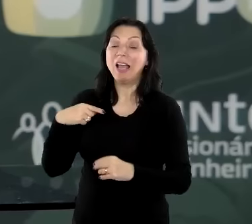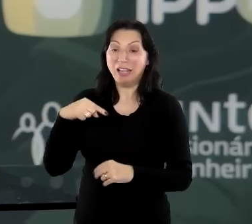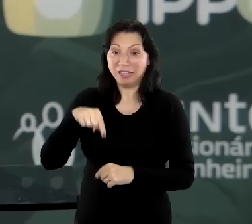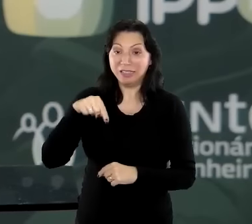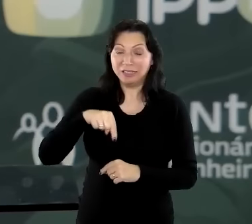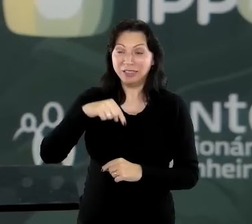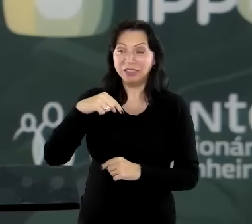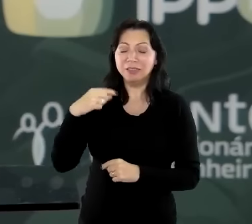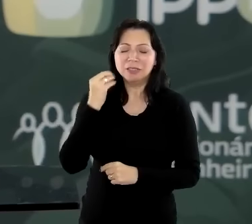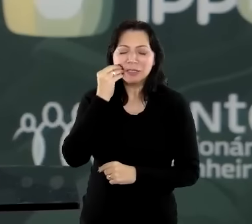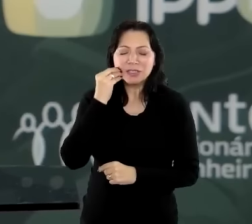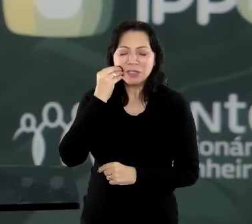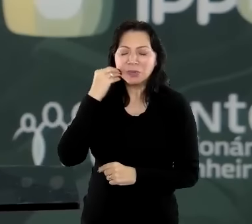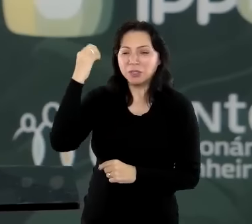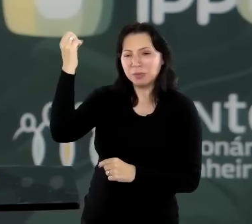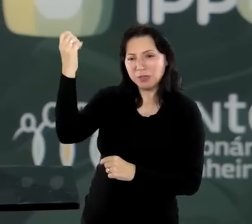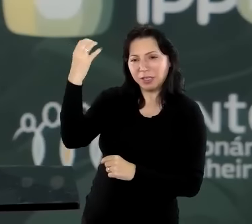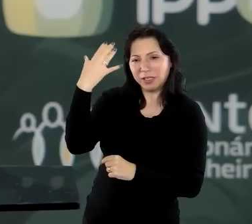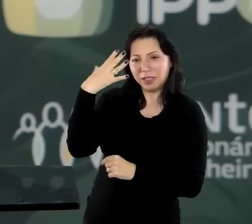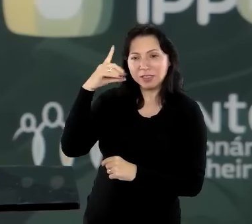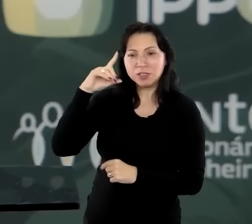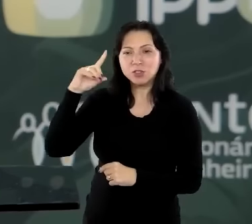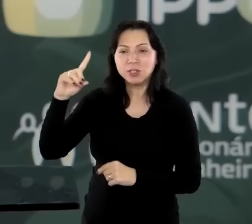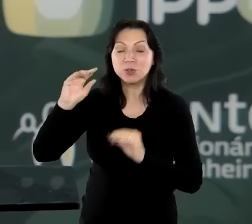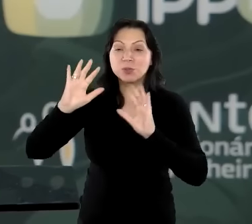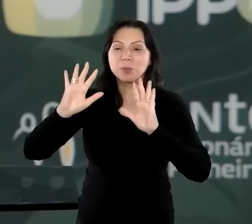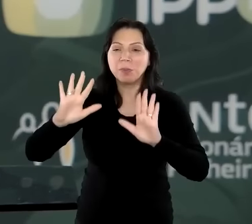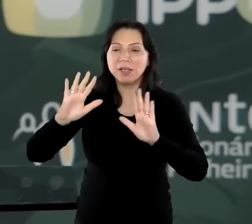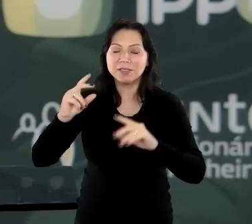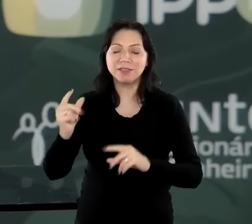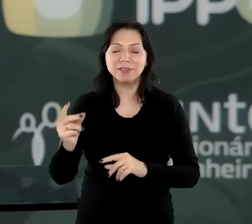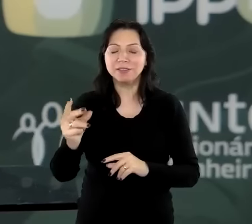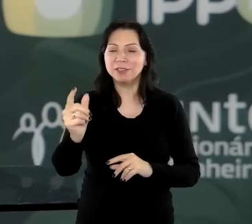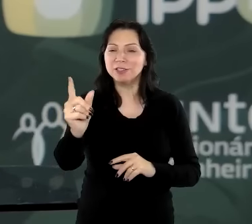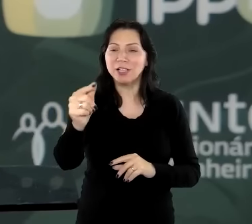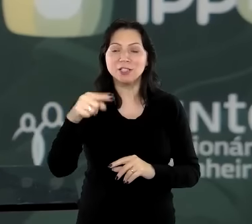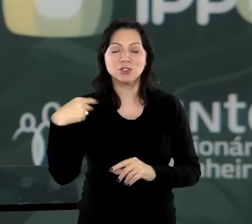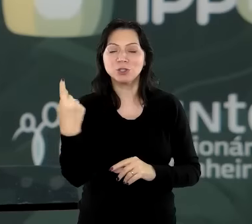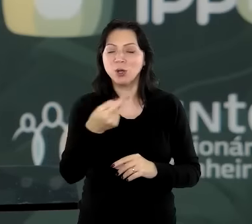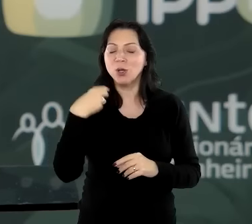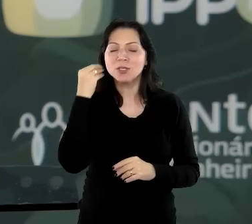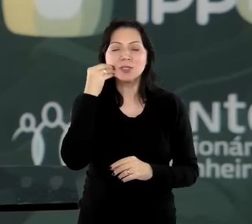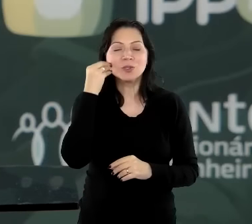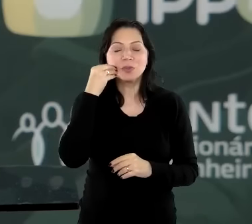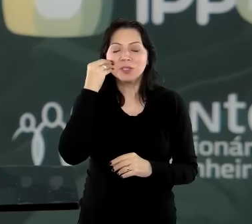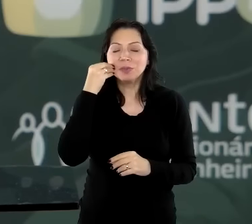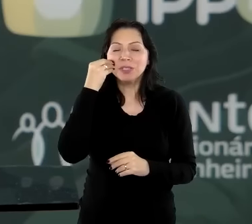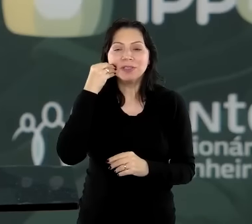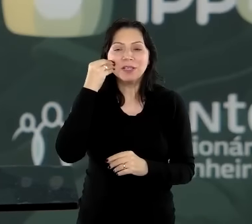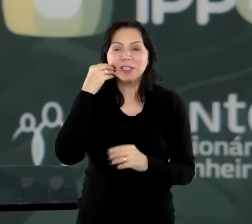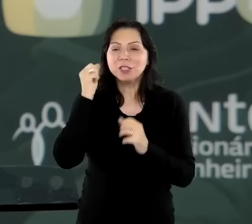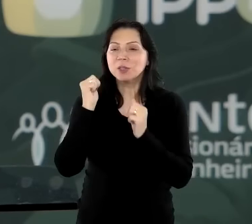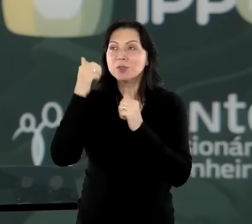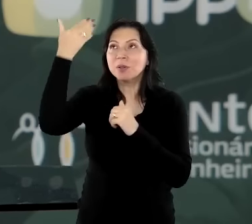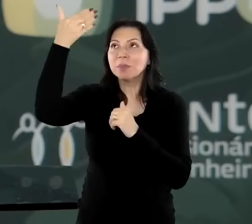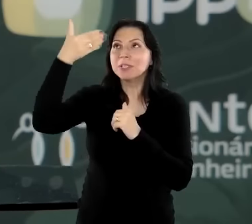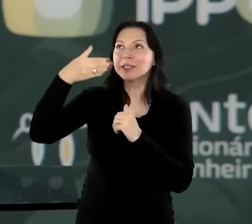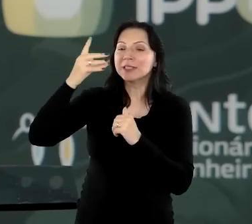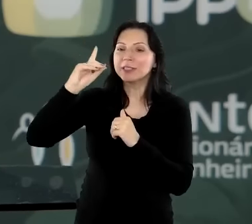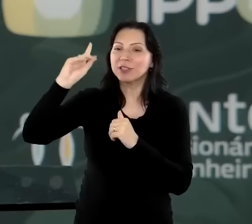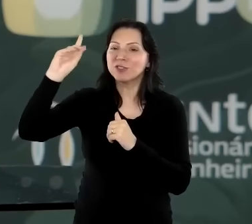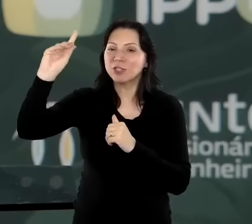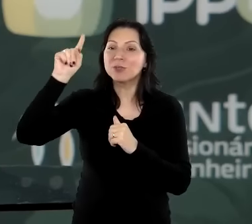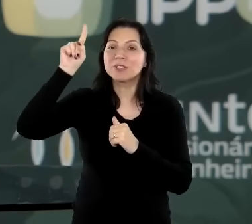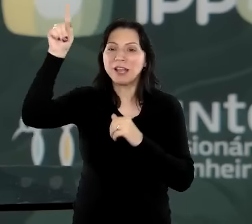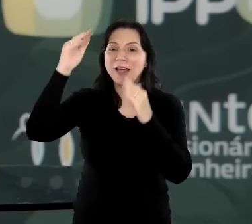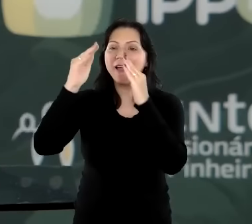mas caminhamos para uma cidade permanente e eterna, é o céu. Lá está a nossa pátria, lá está o nosso lar,